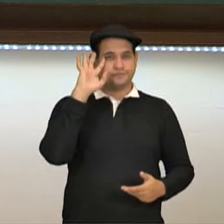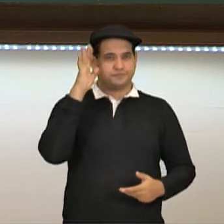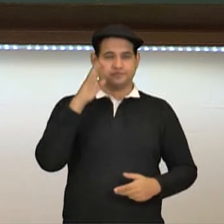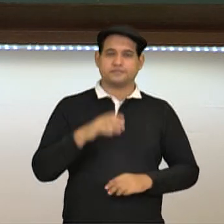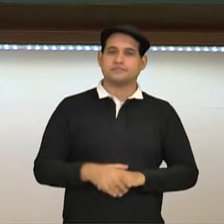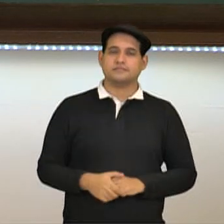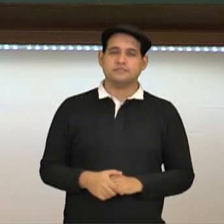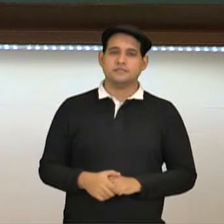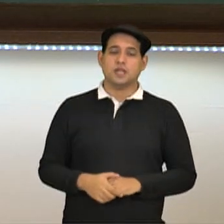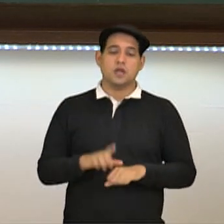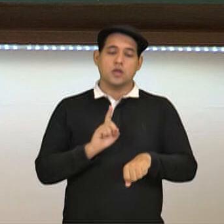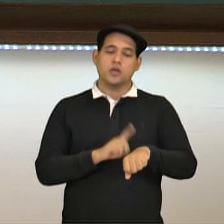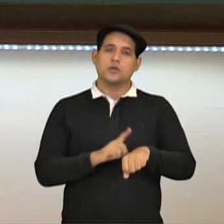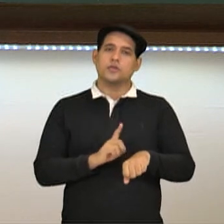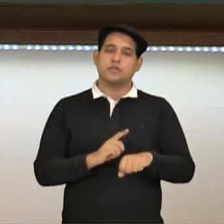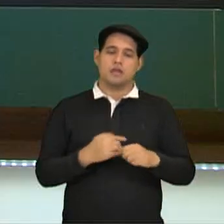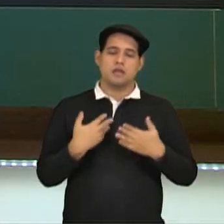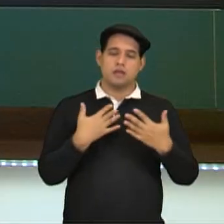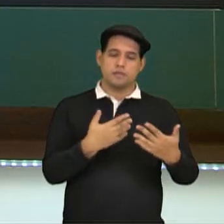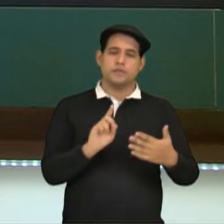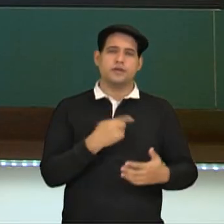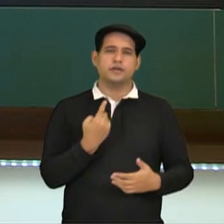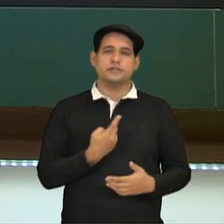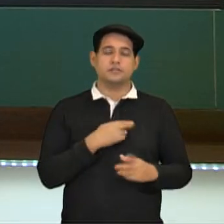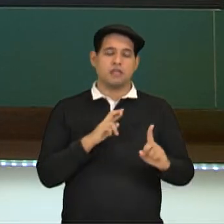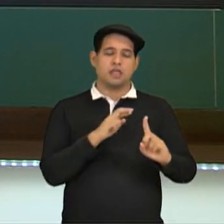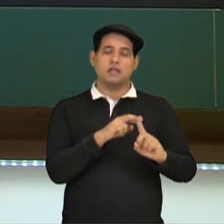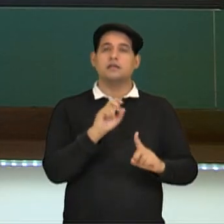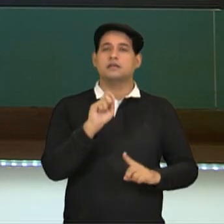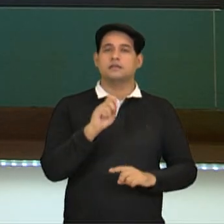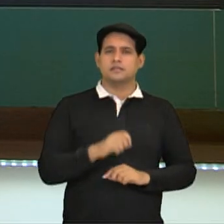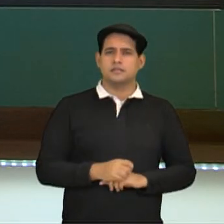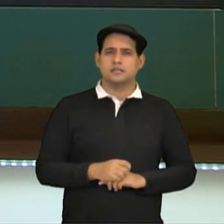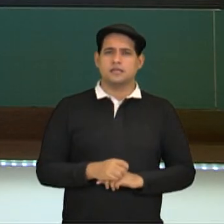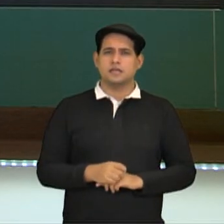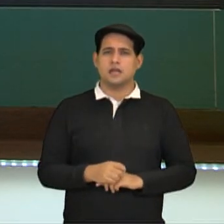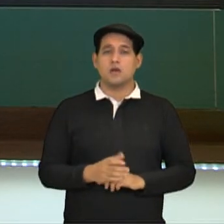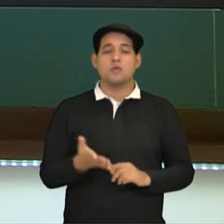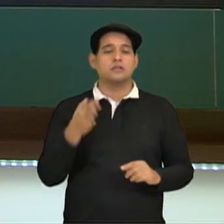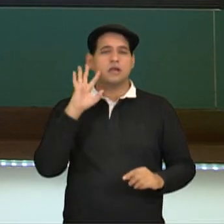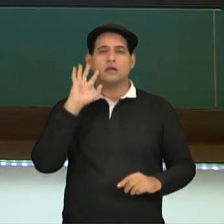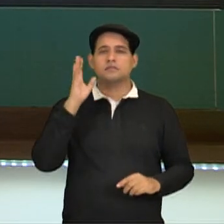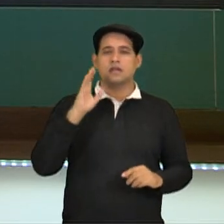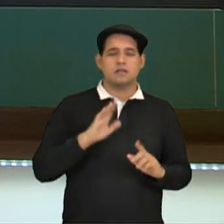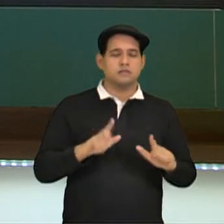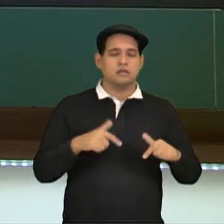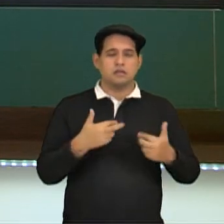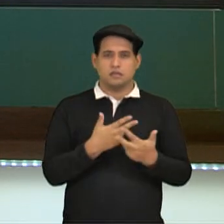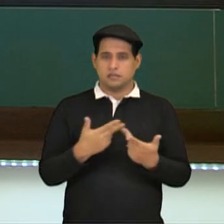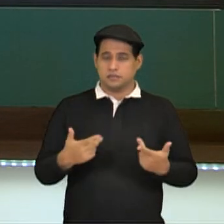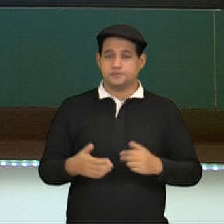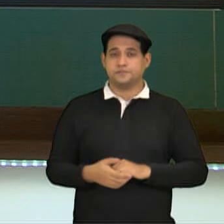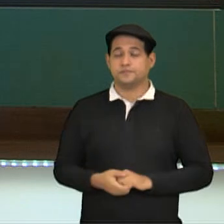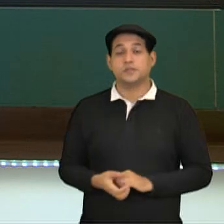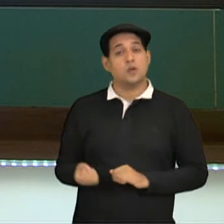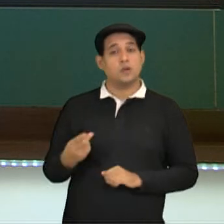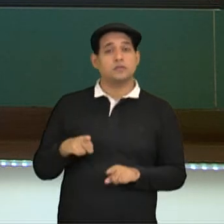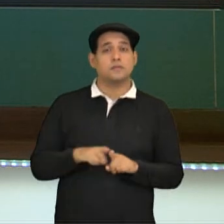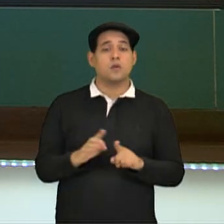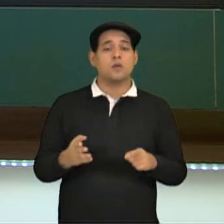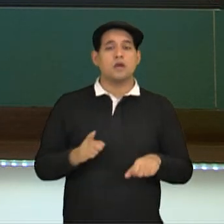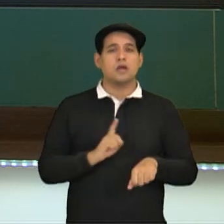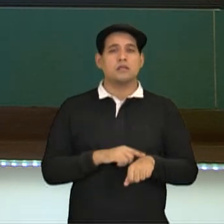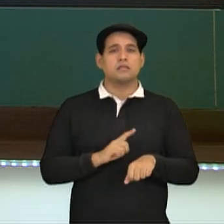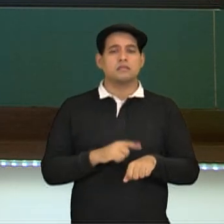acontecer. E o tempo a gente tem que se refere aí a quando ocorrem as ações, ou quanto